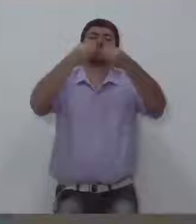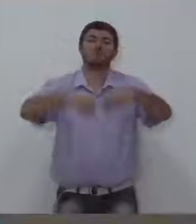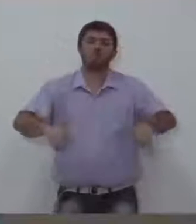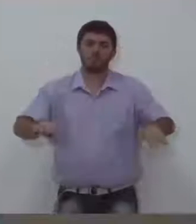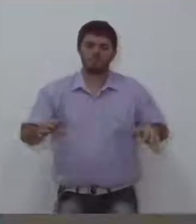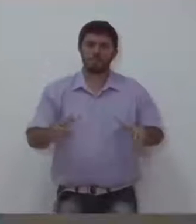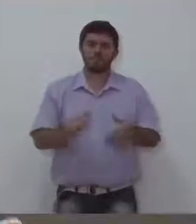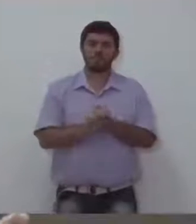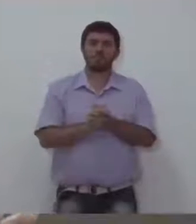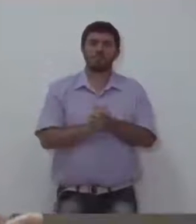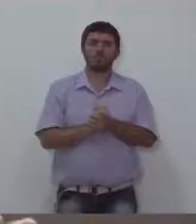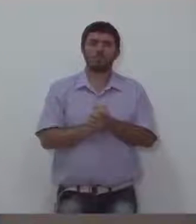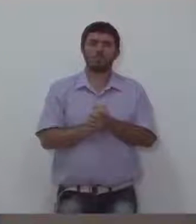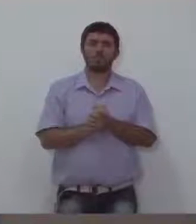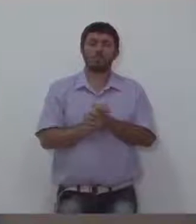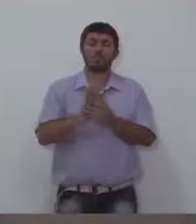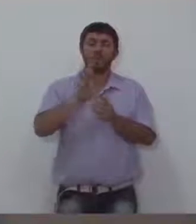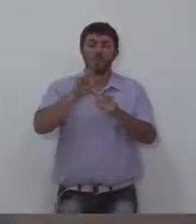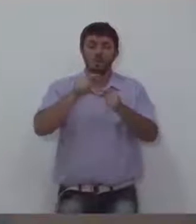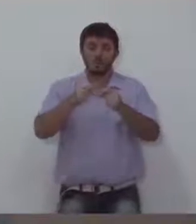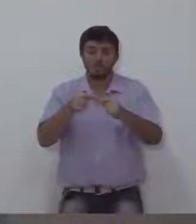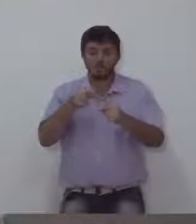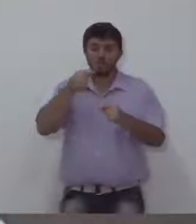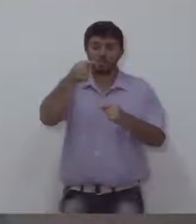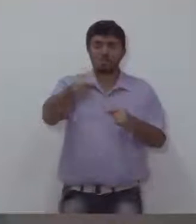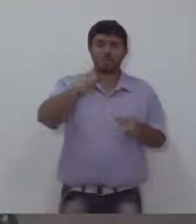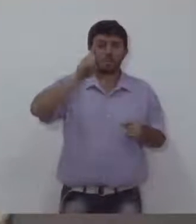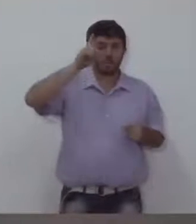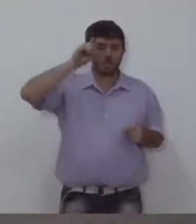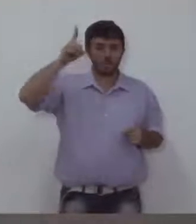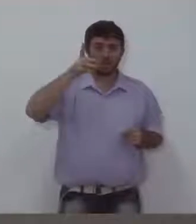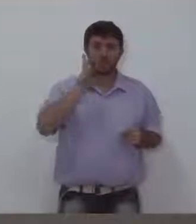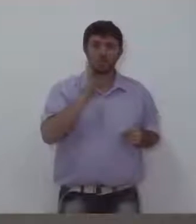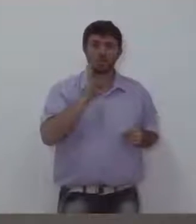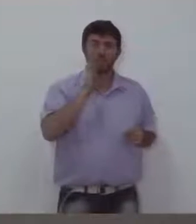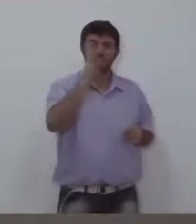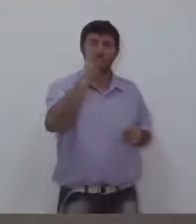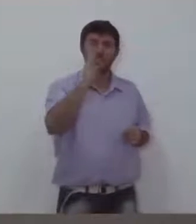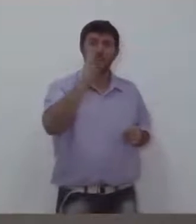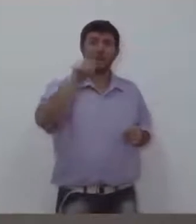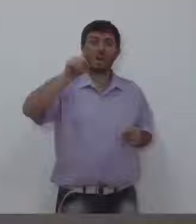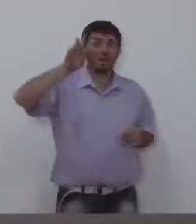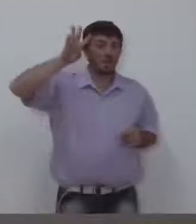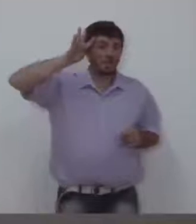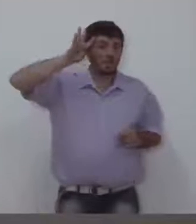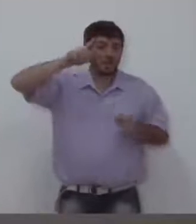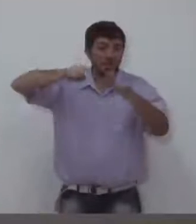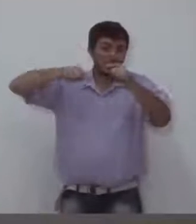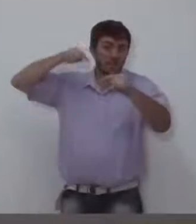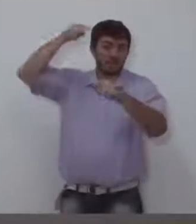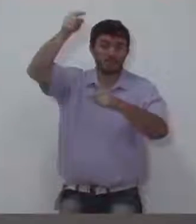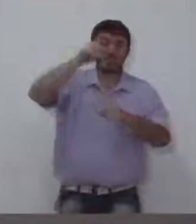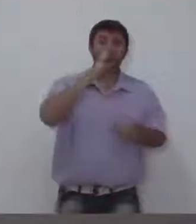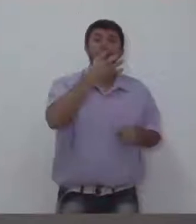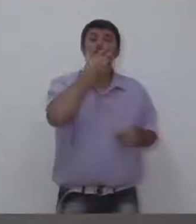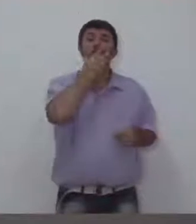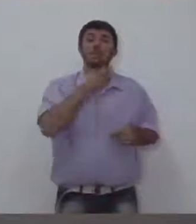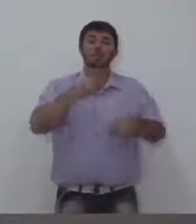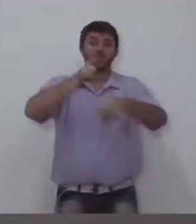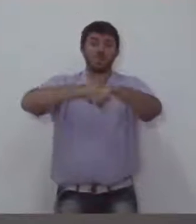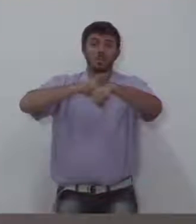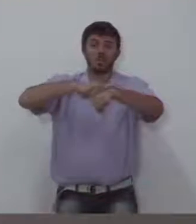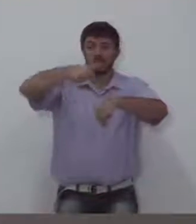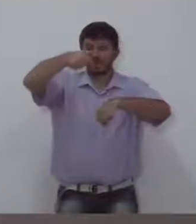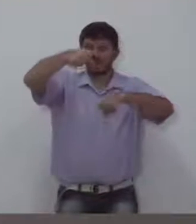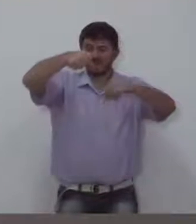próximo dia 4, eu já vou fazer o convite hoje, para dar tempo de divulgar. Na próxima quarta-feira, dia 4 de dezembro, às 19 horas,